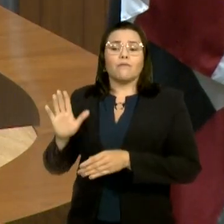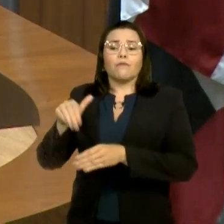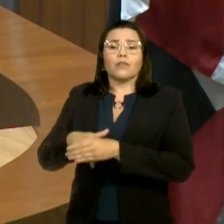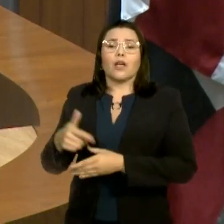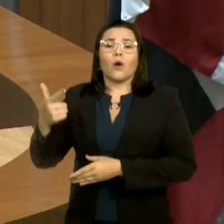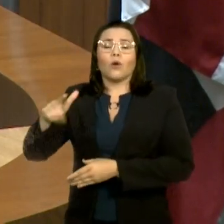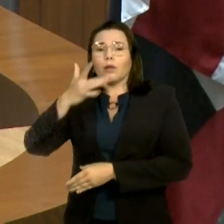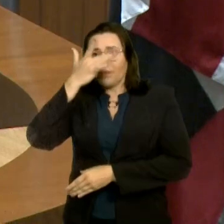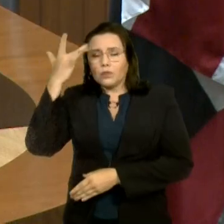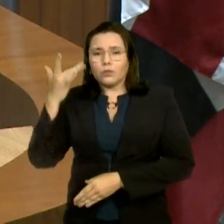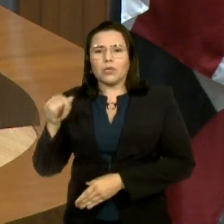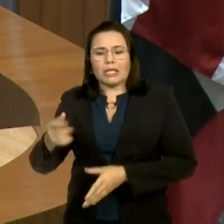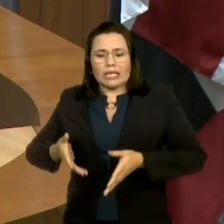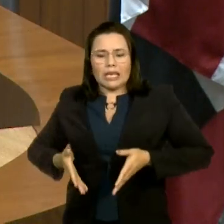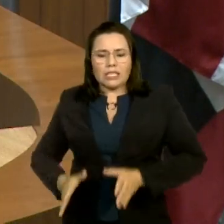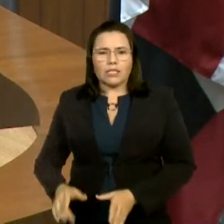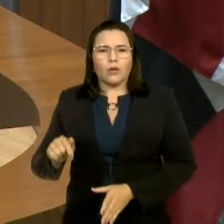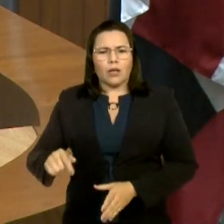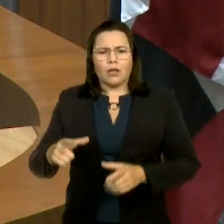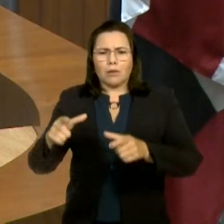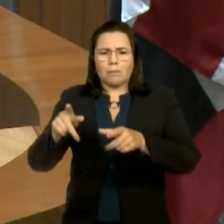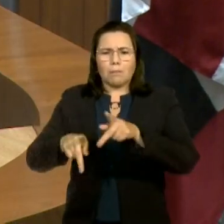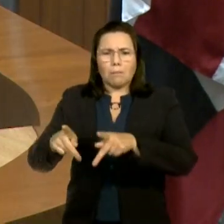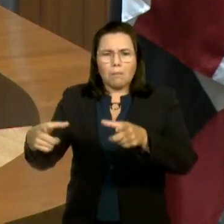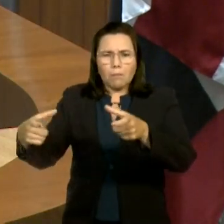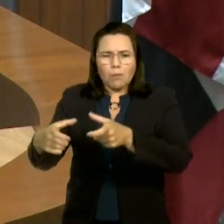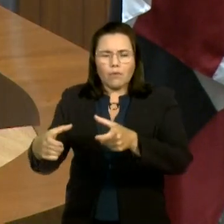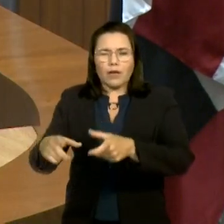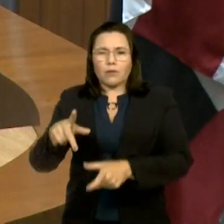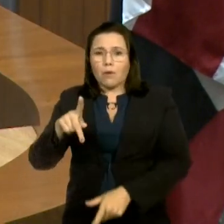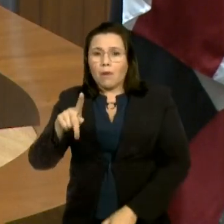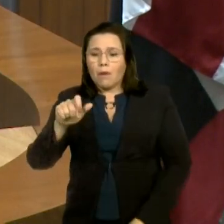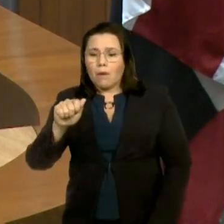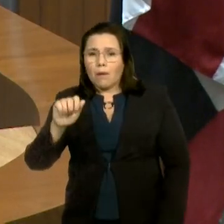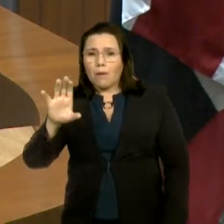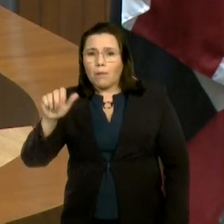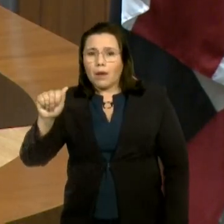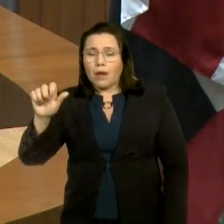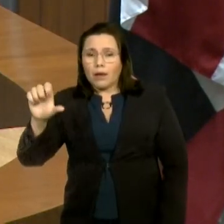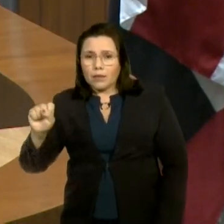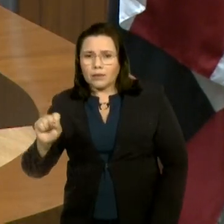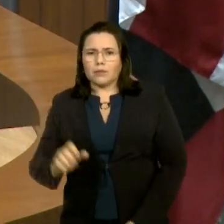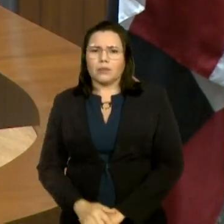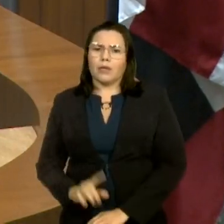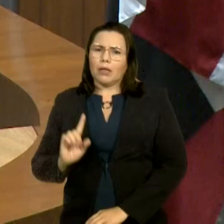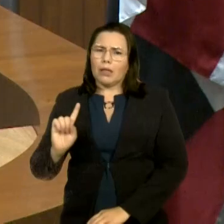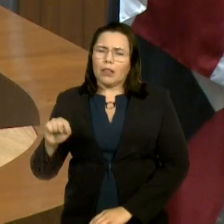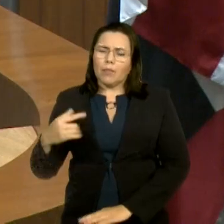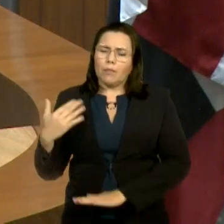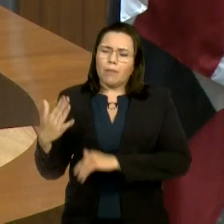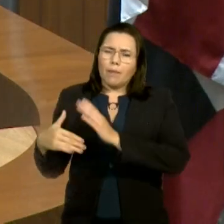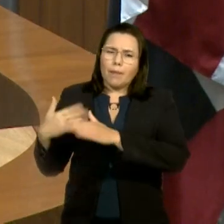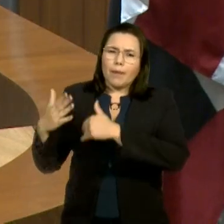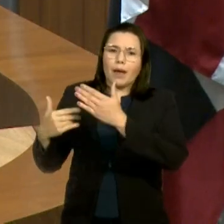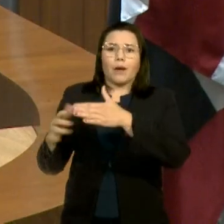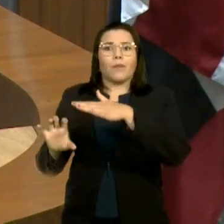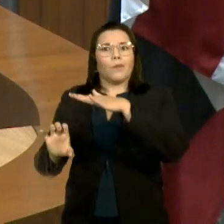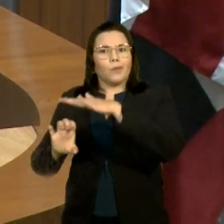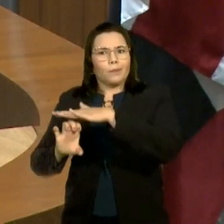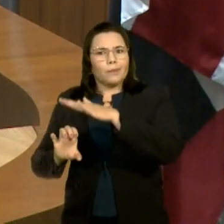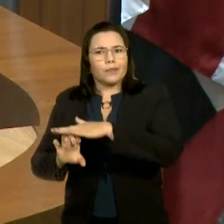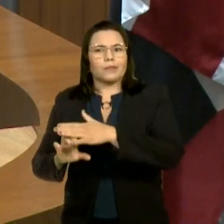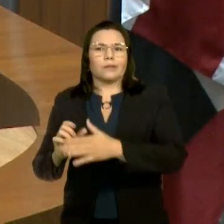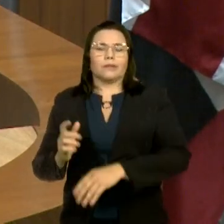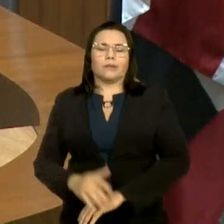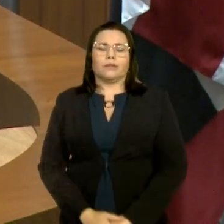povoado de pacas e que construiu uma bela trajetória como empresário e agora foi eleito prefeito da principal